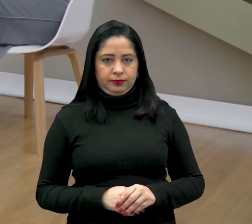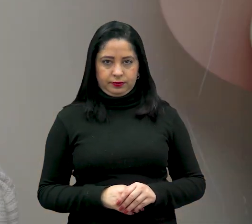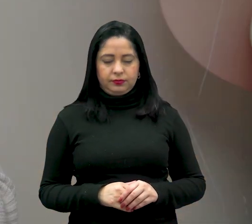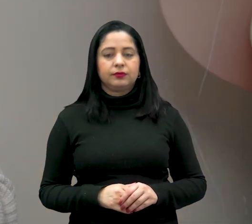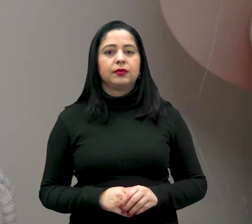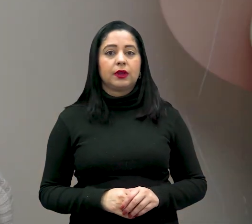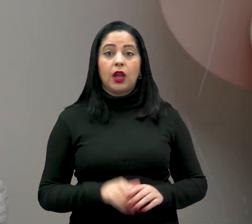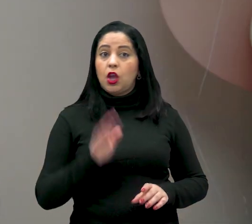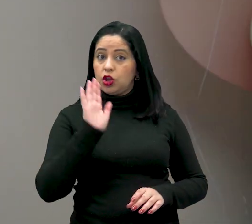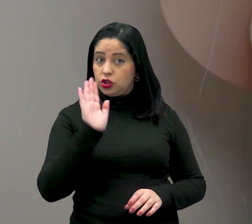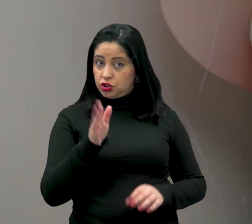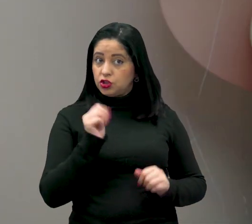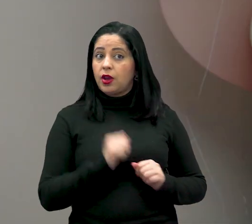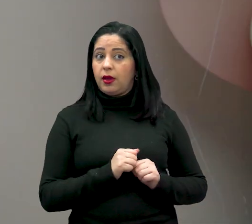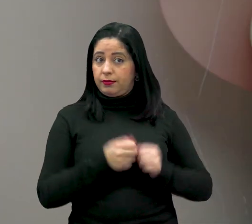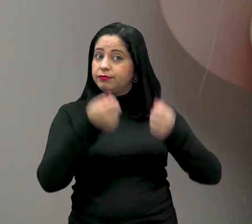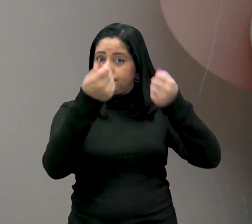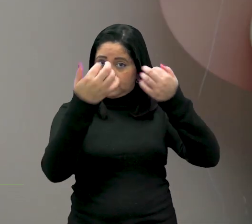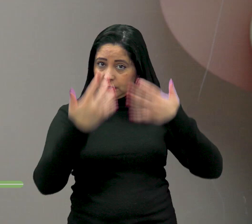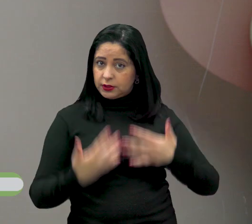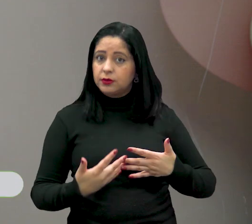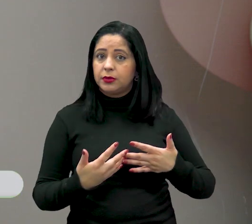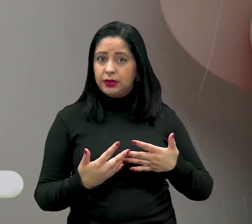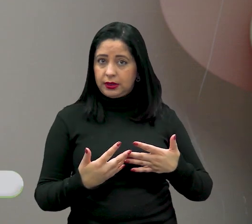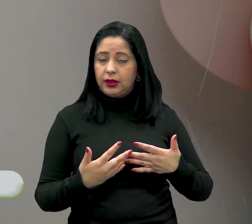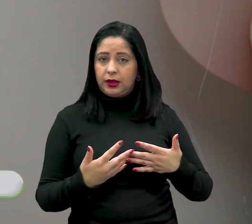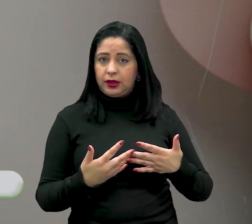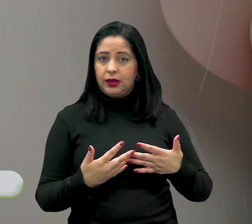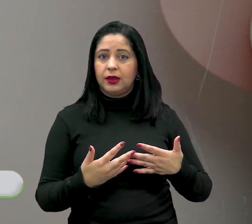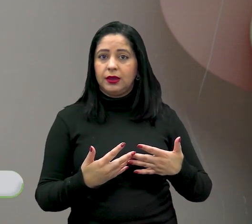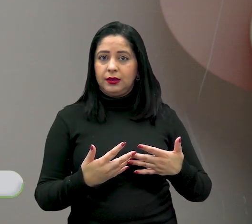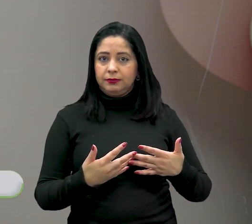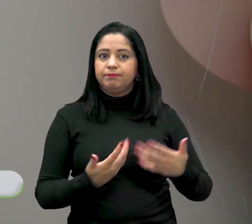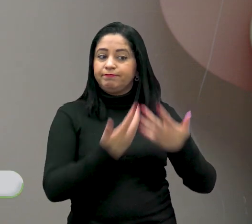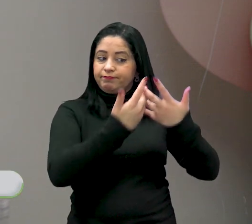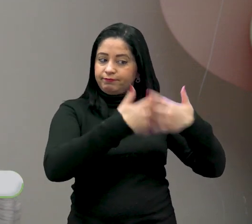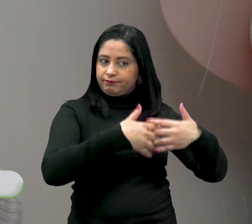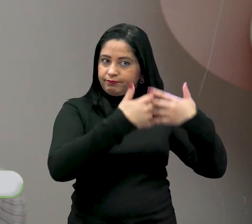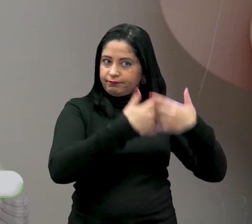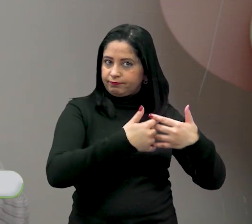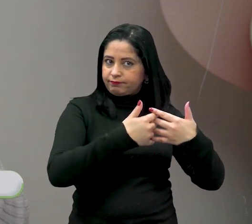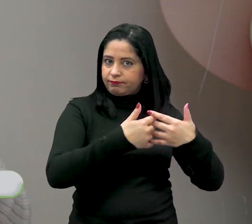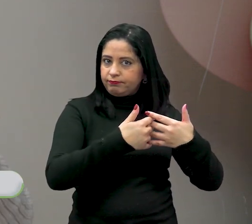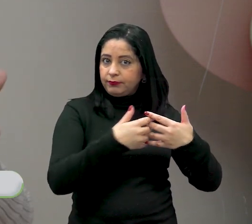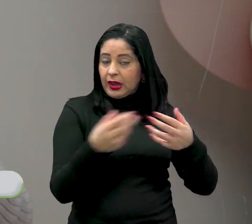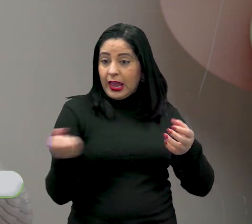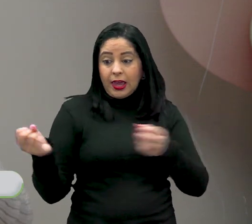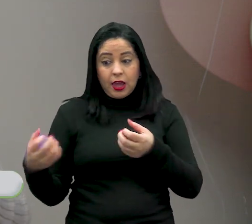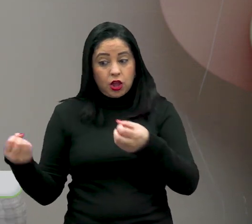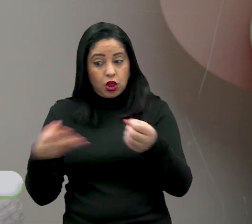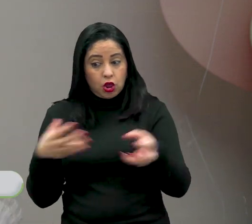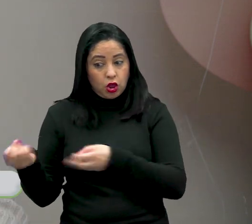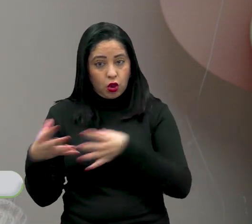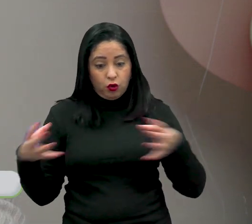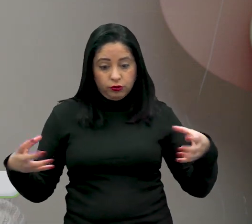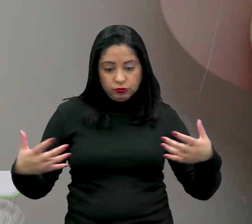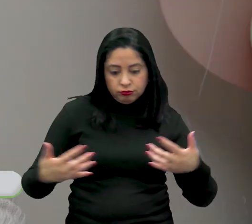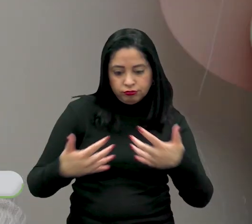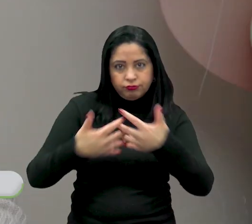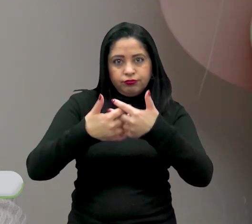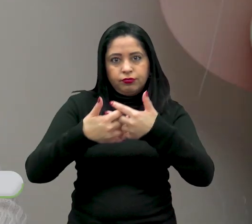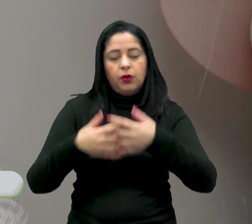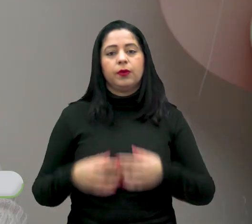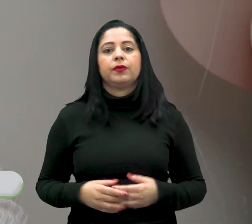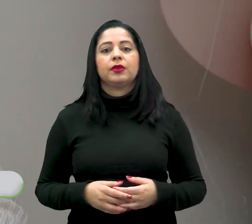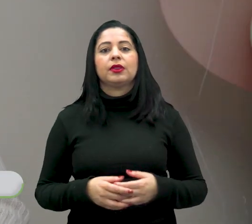isso, né? Aquilo tudo que a gente já viu de medicina até então que funciona muito bem, com as novas técnicas e os avanços na medicina também.